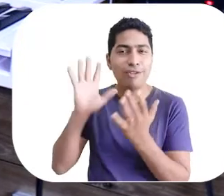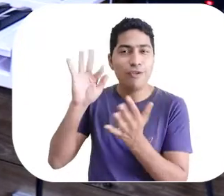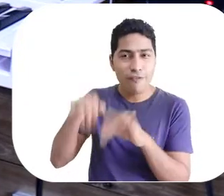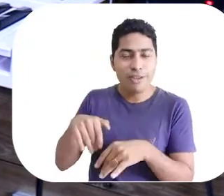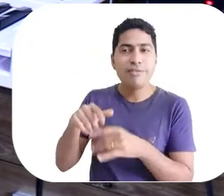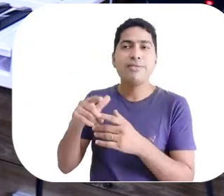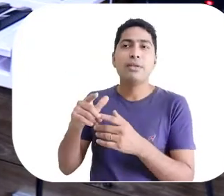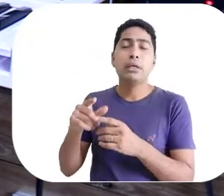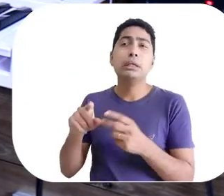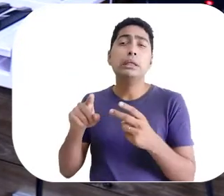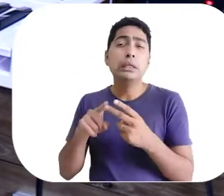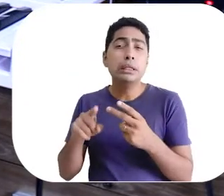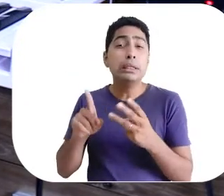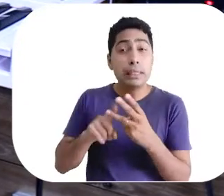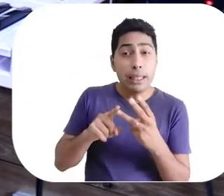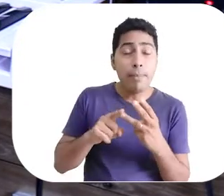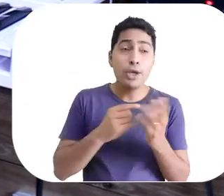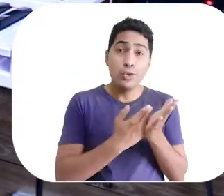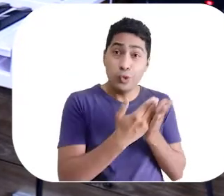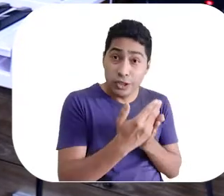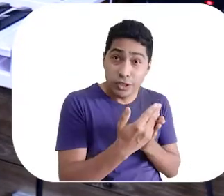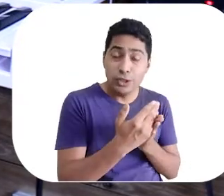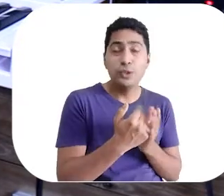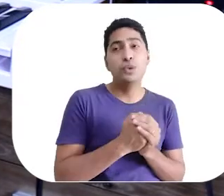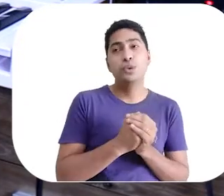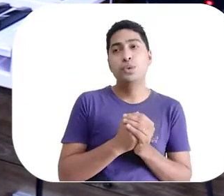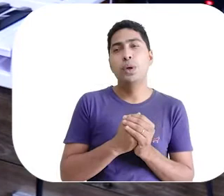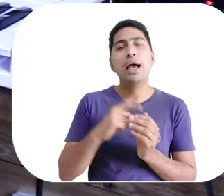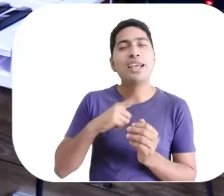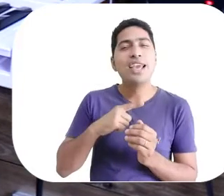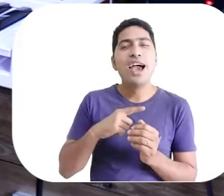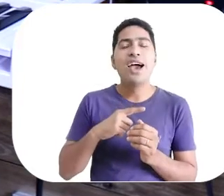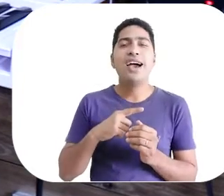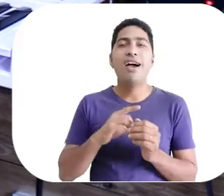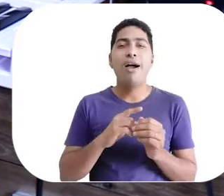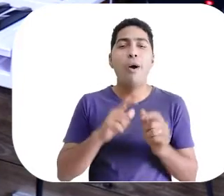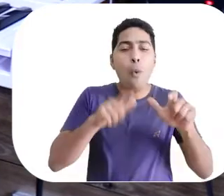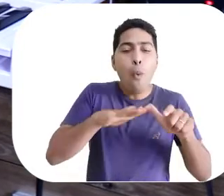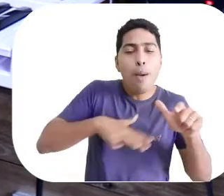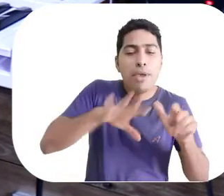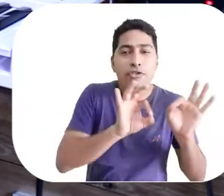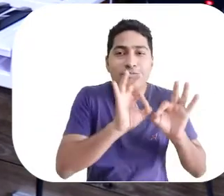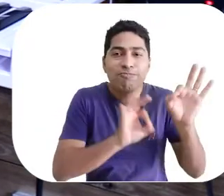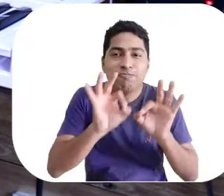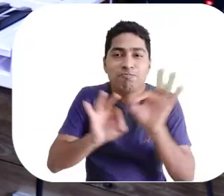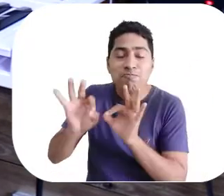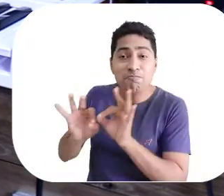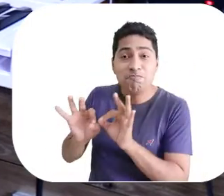os créditos finais, e que tem no início também, que é todo aquele ambiente de preparação,